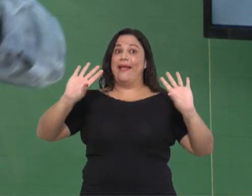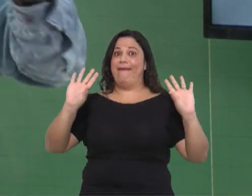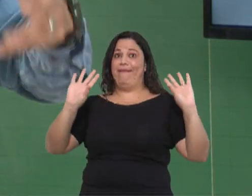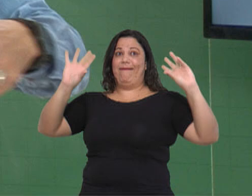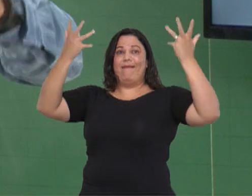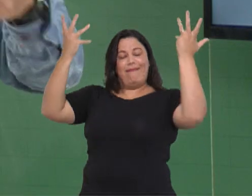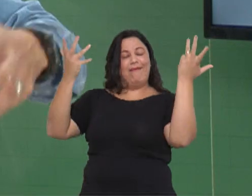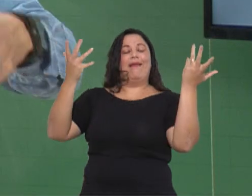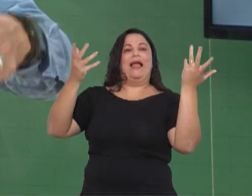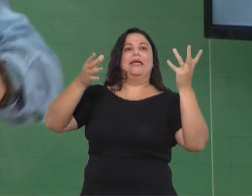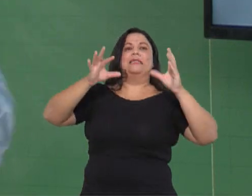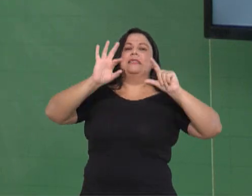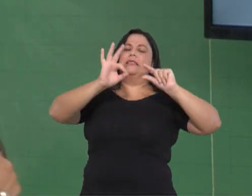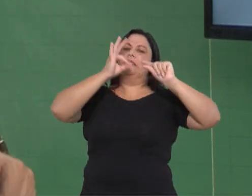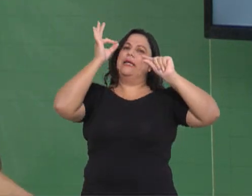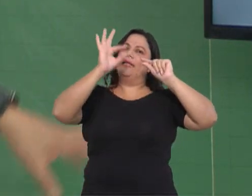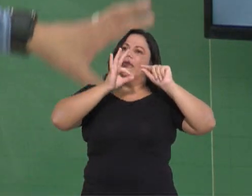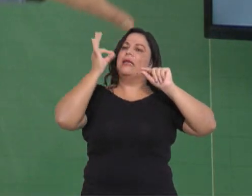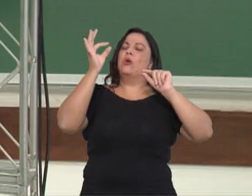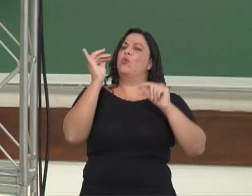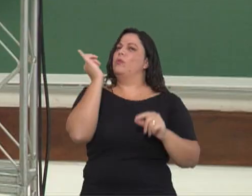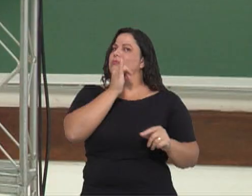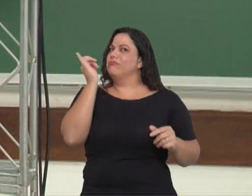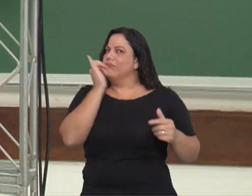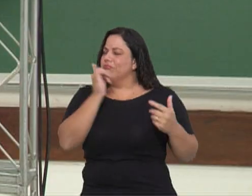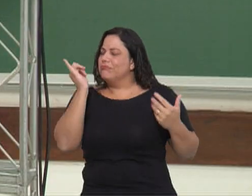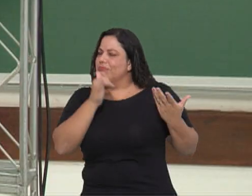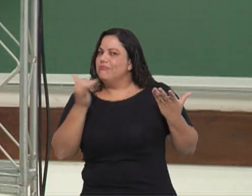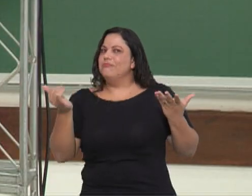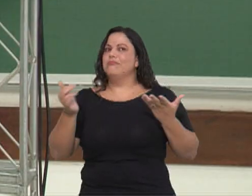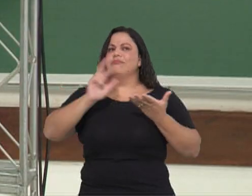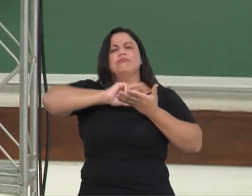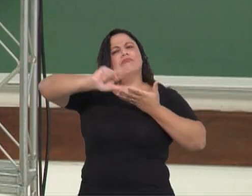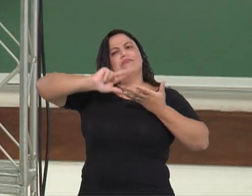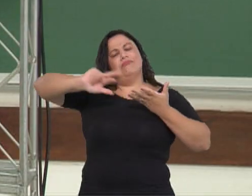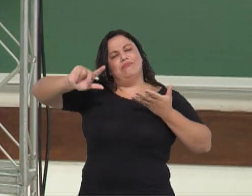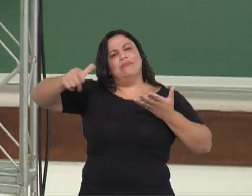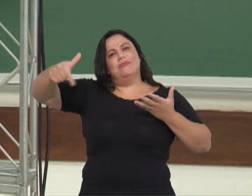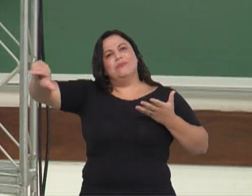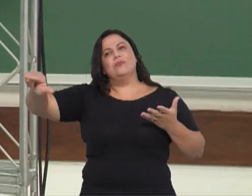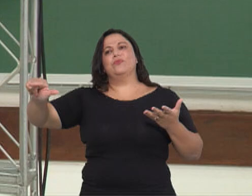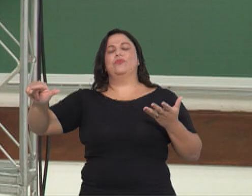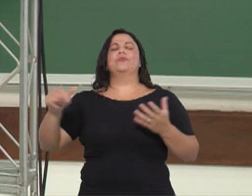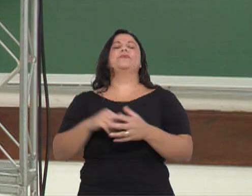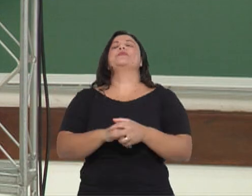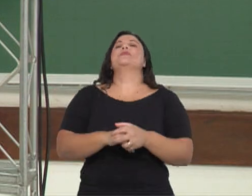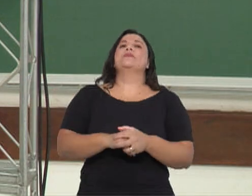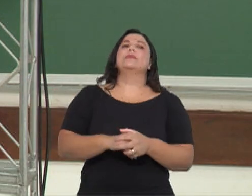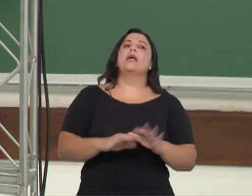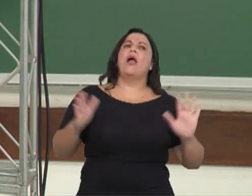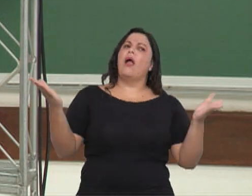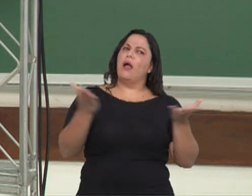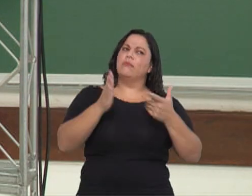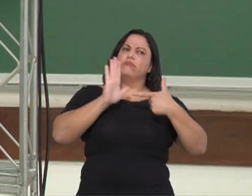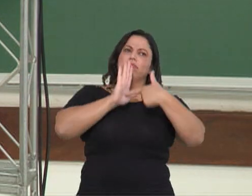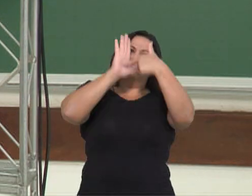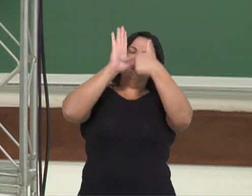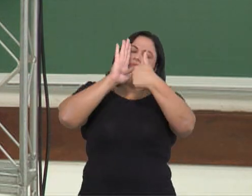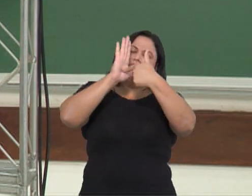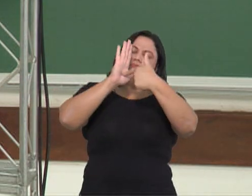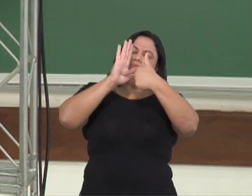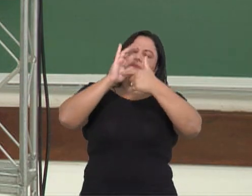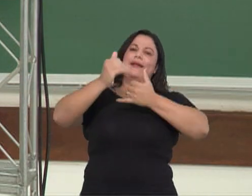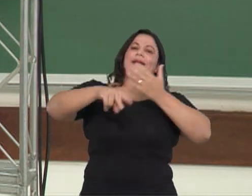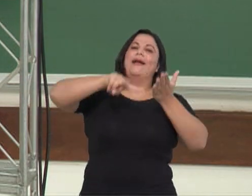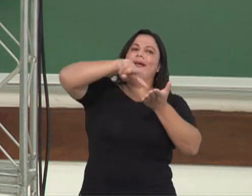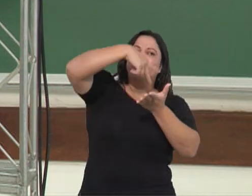e muitas outras que envolvem a imigração. Mas aqui eu estou citando algumas mais conhecidas, como a dança de fitas, a chula e